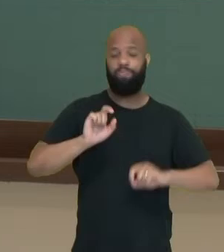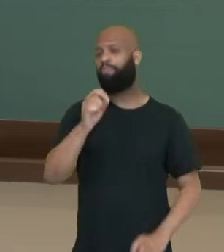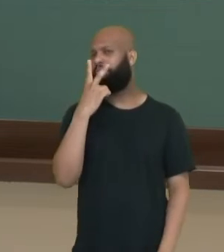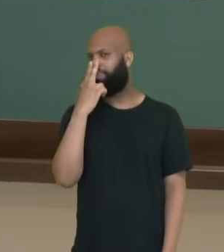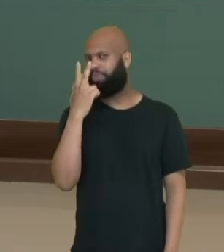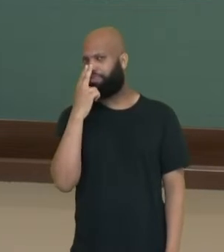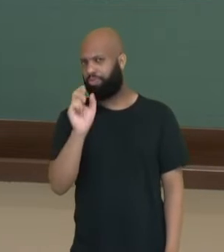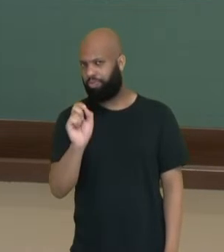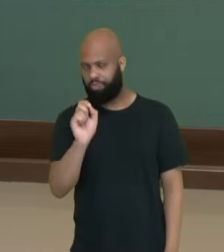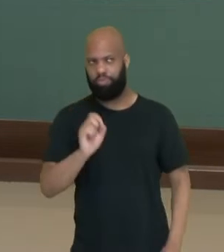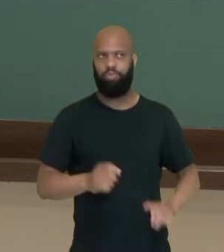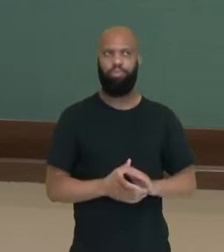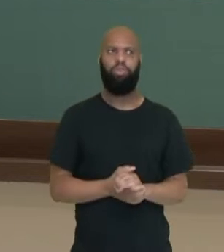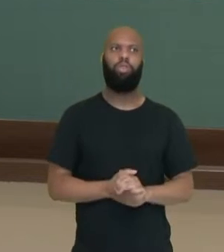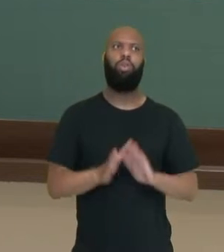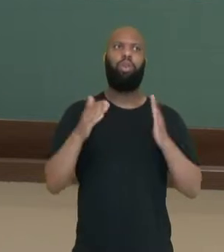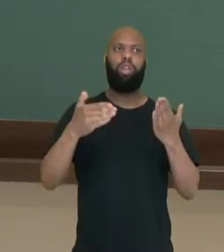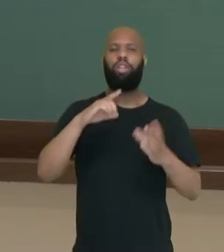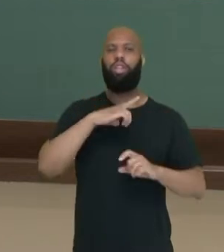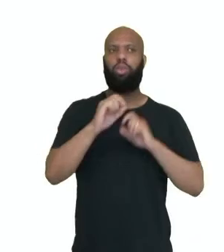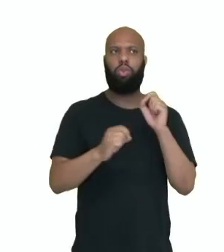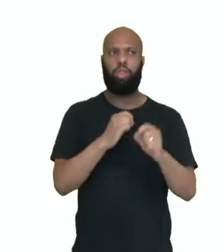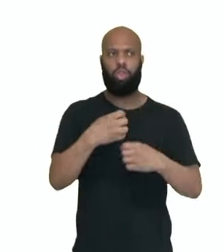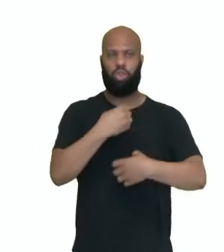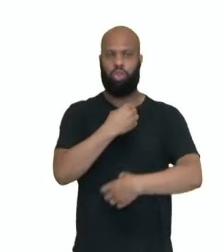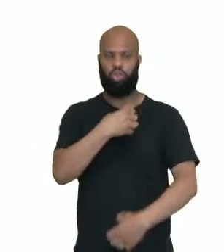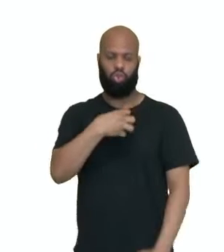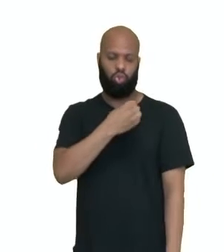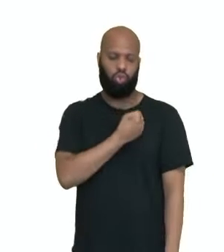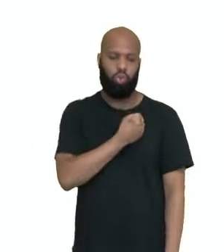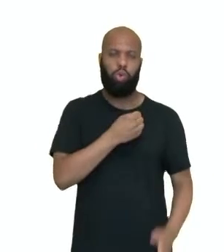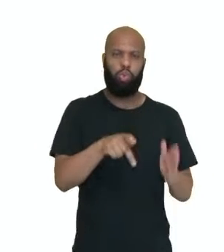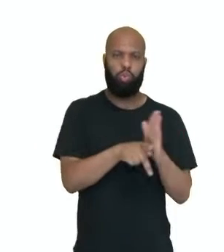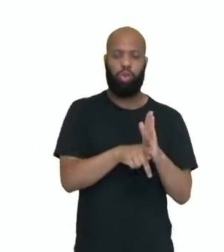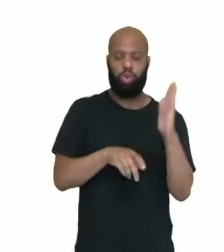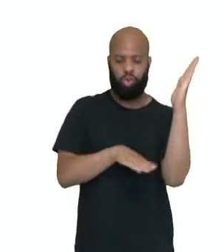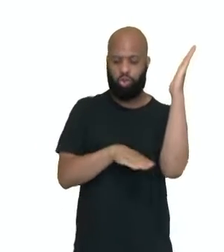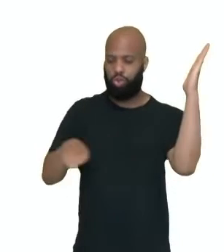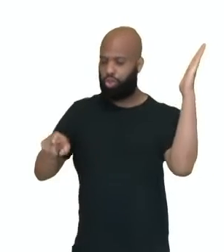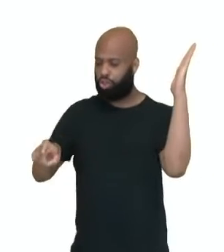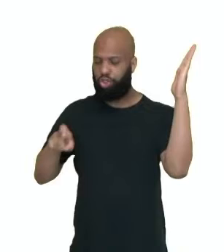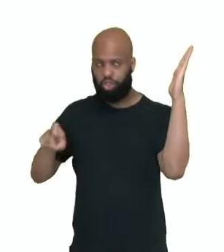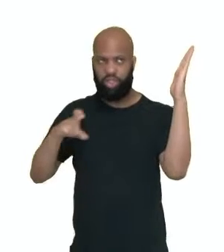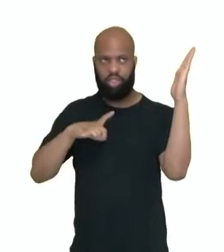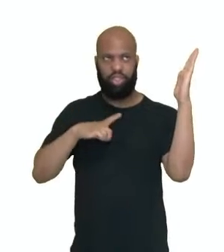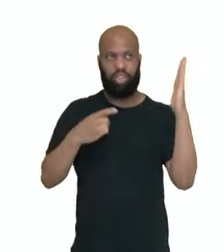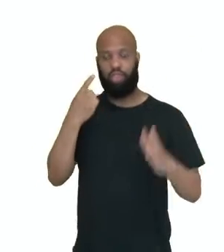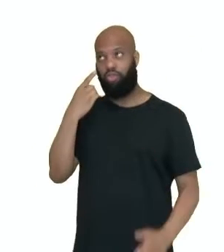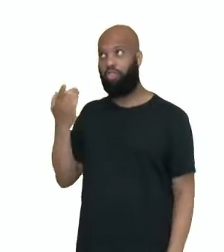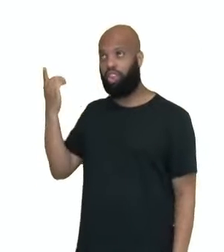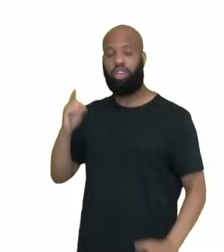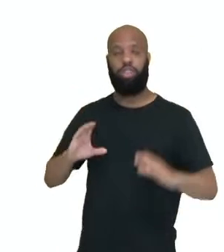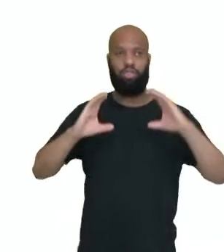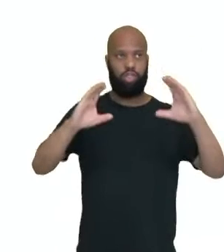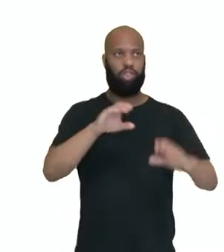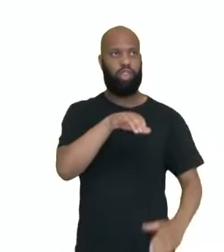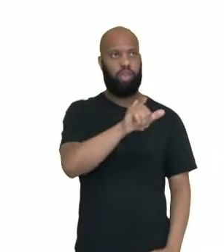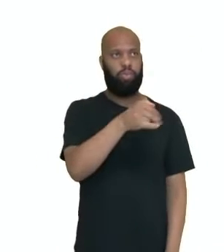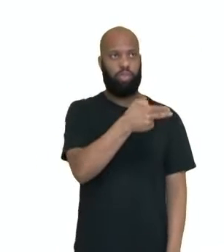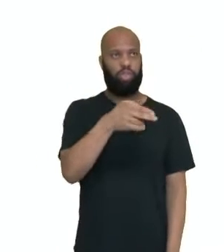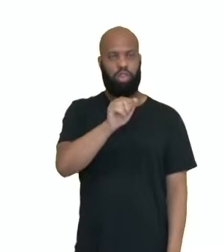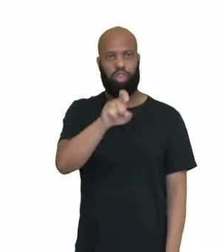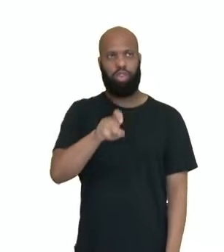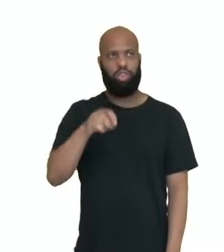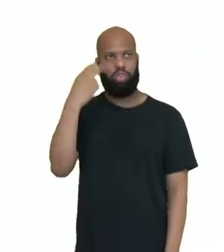acha? Os valores de x para quais a função aqui, ó, y igual a x ao quadrado mais bx mais c